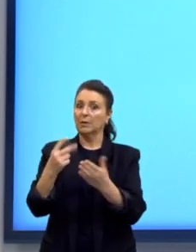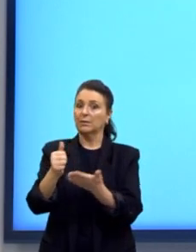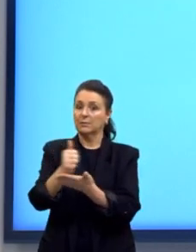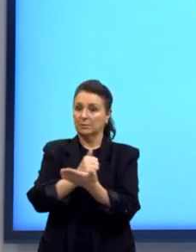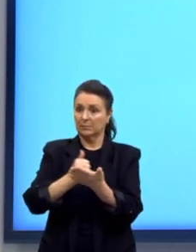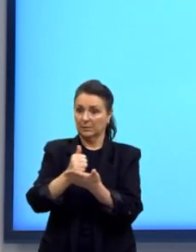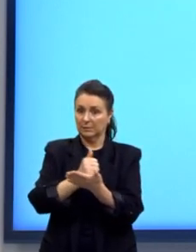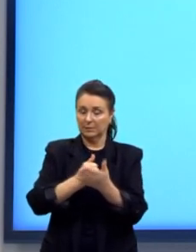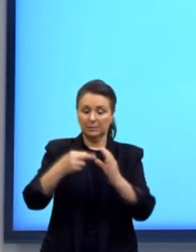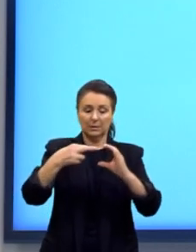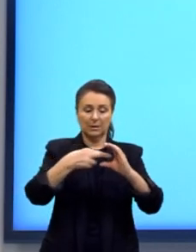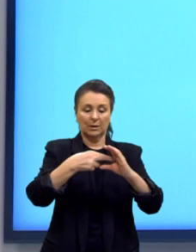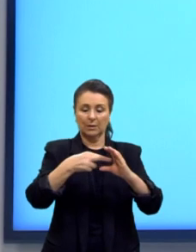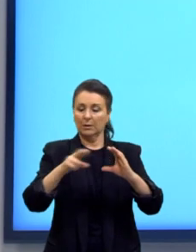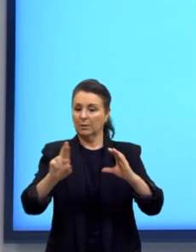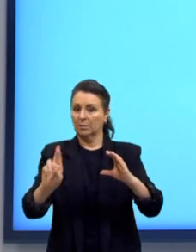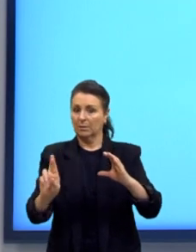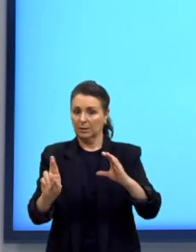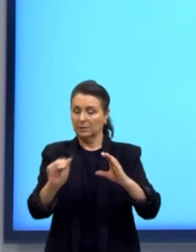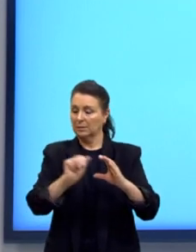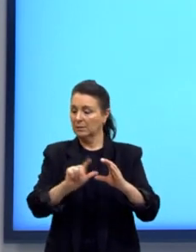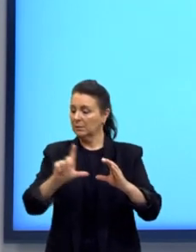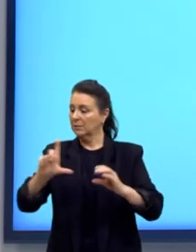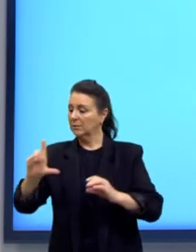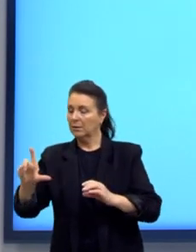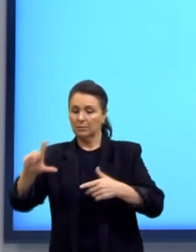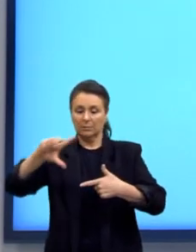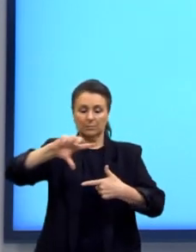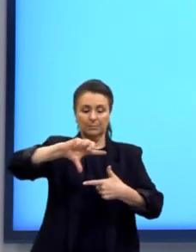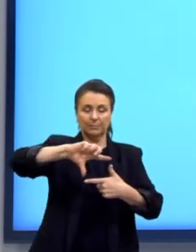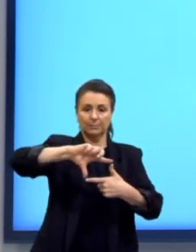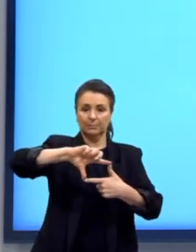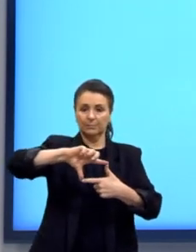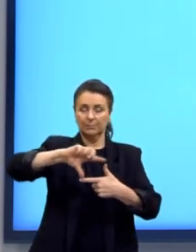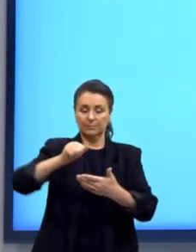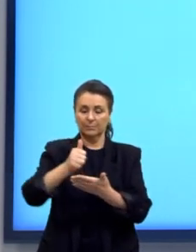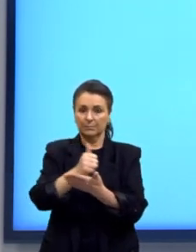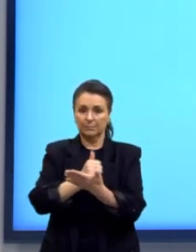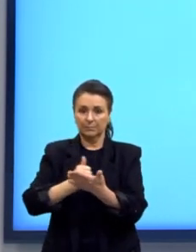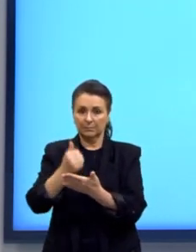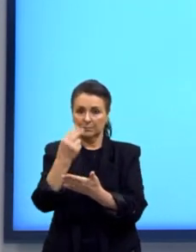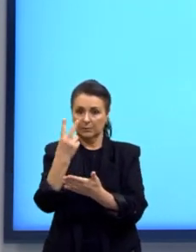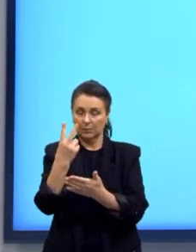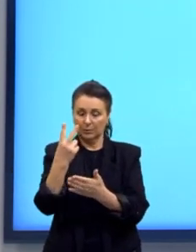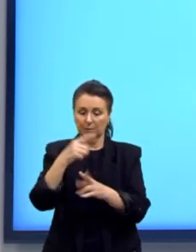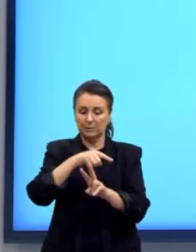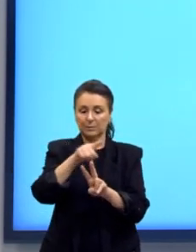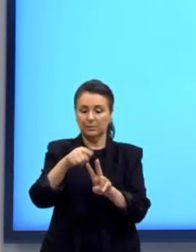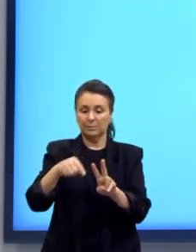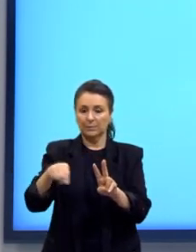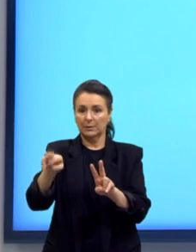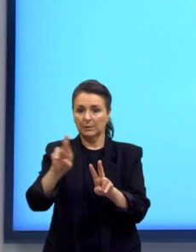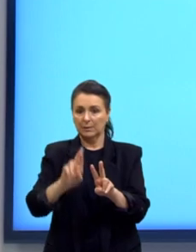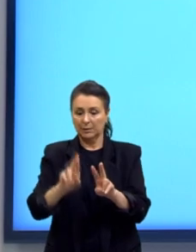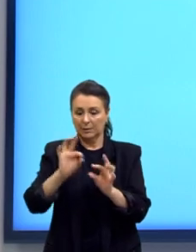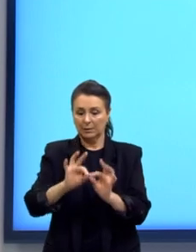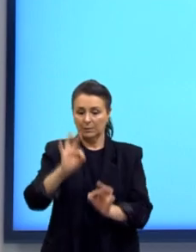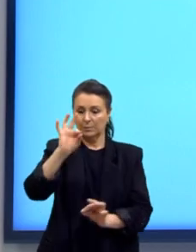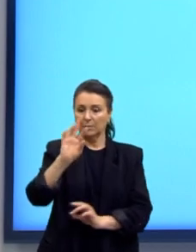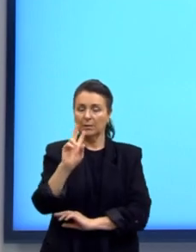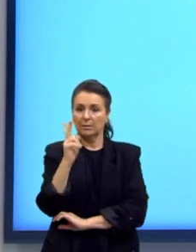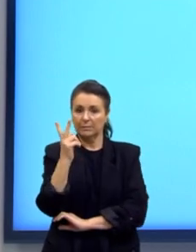com raio r e aqui a área lateral então retângulo com base dois Pierre e altura